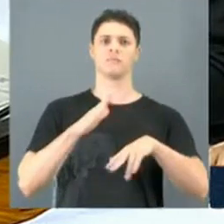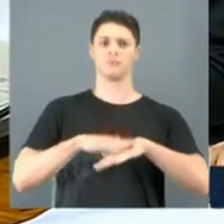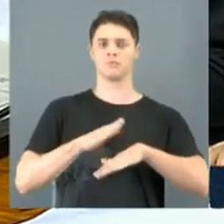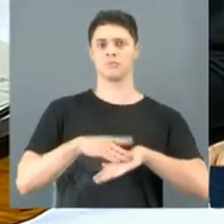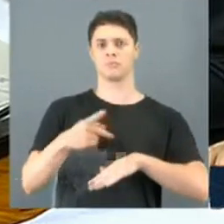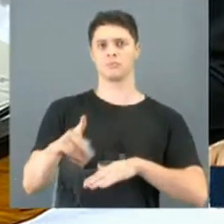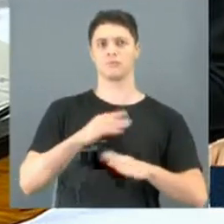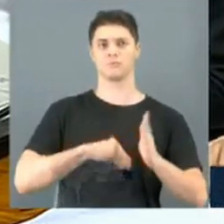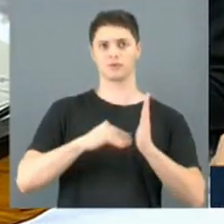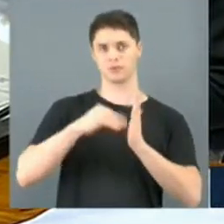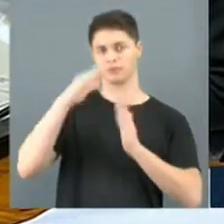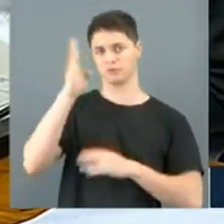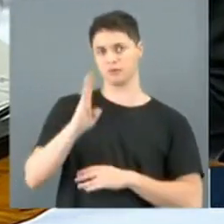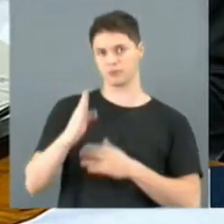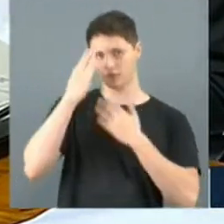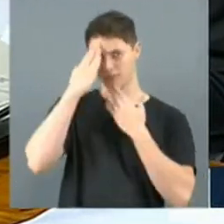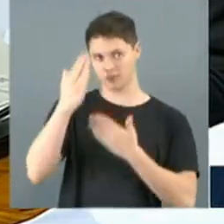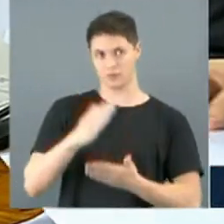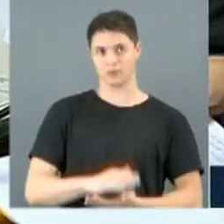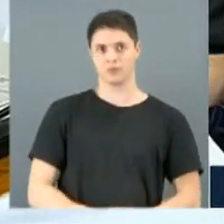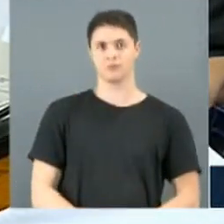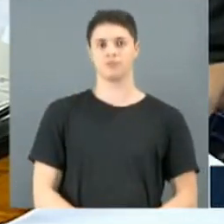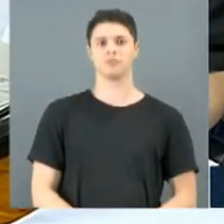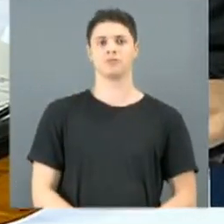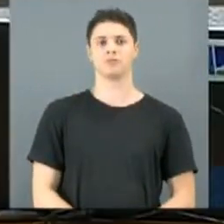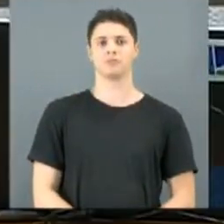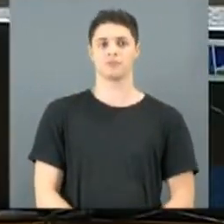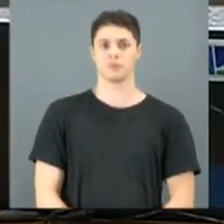brasileiro. Muito obrigado.